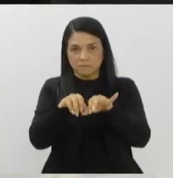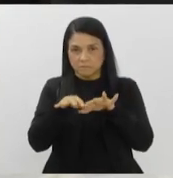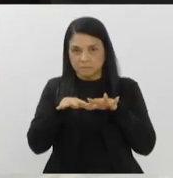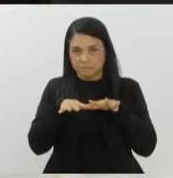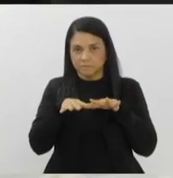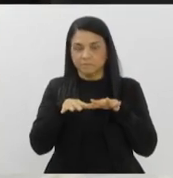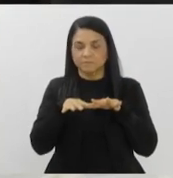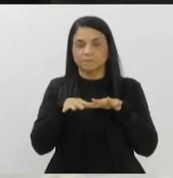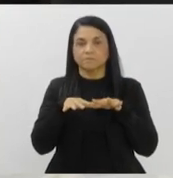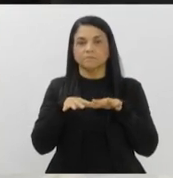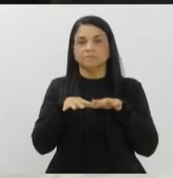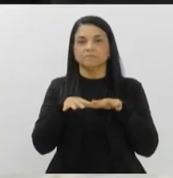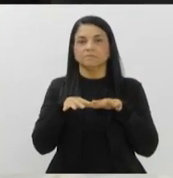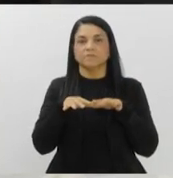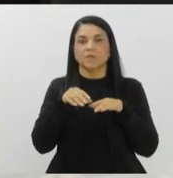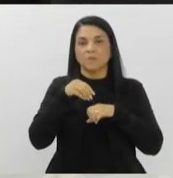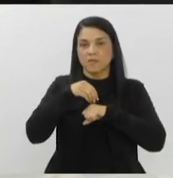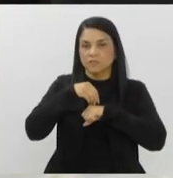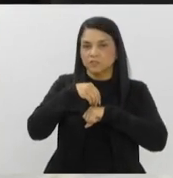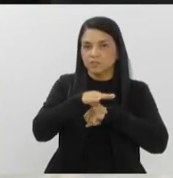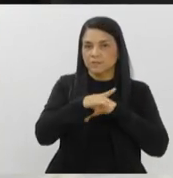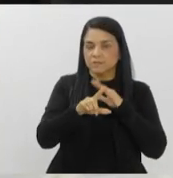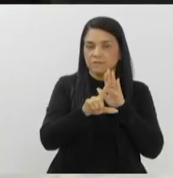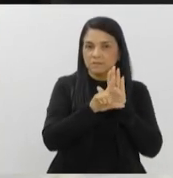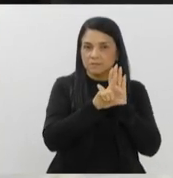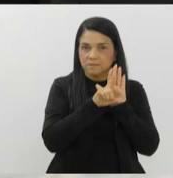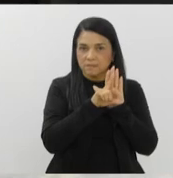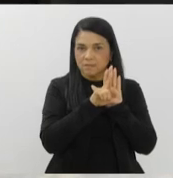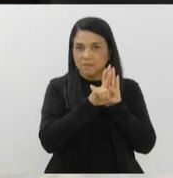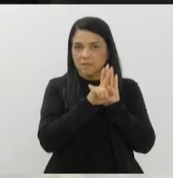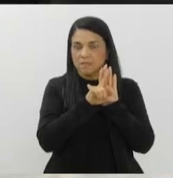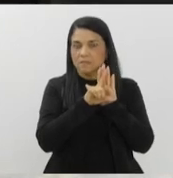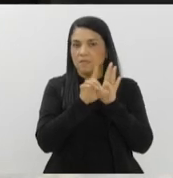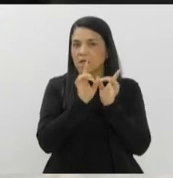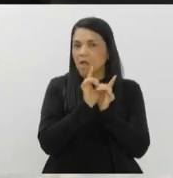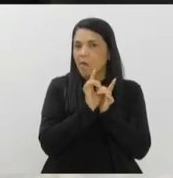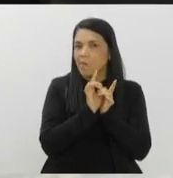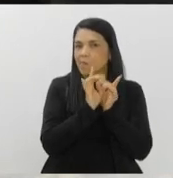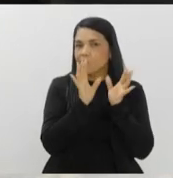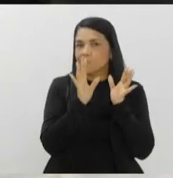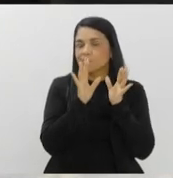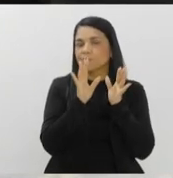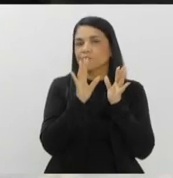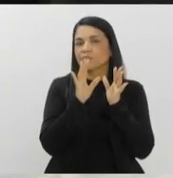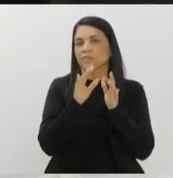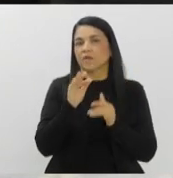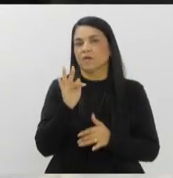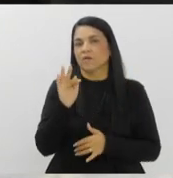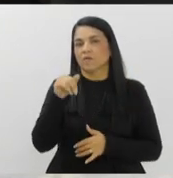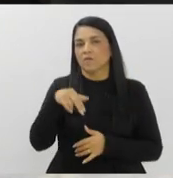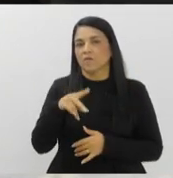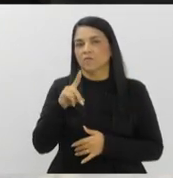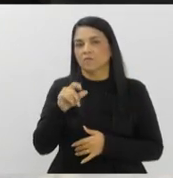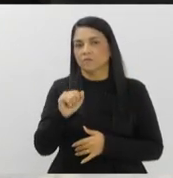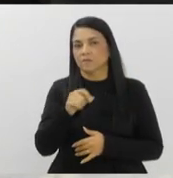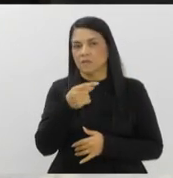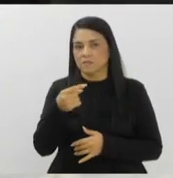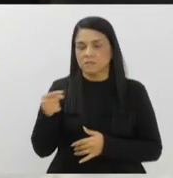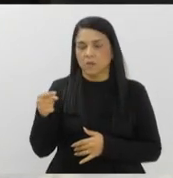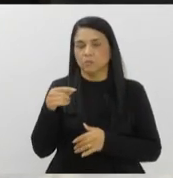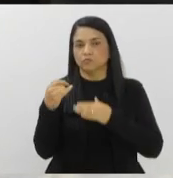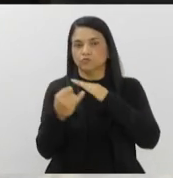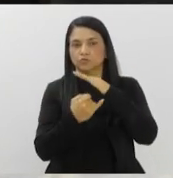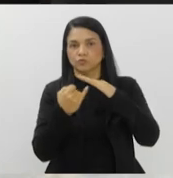uma indicação legislativa que autoriza a Fundação Instituto de Pesca do Estado do